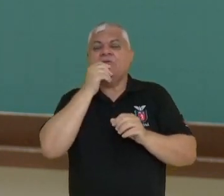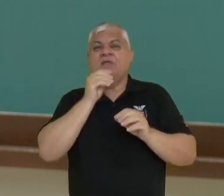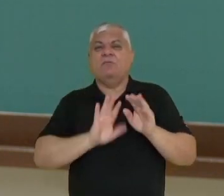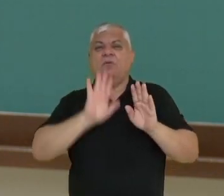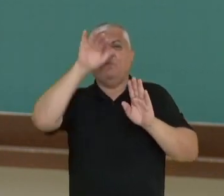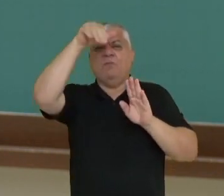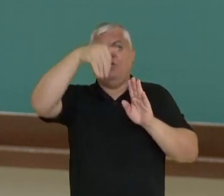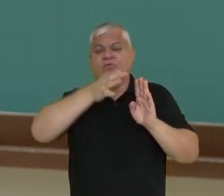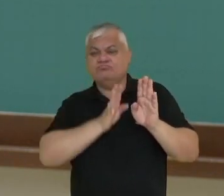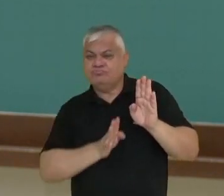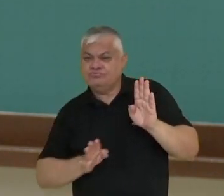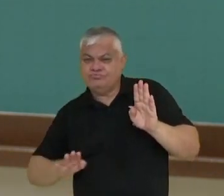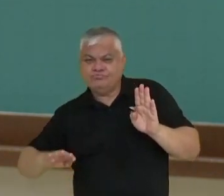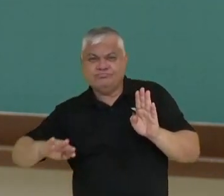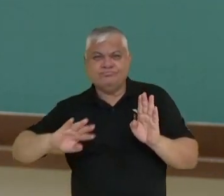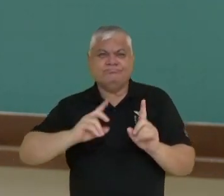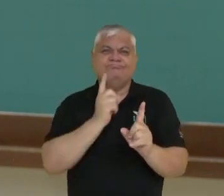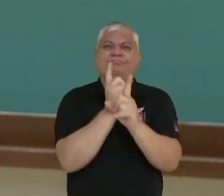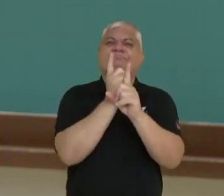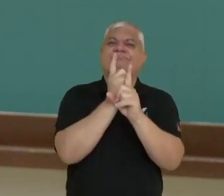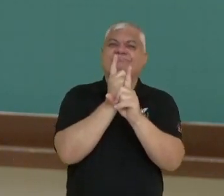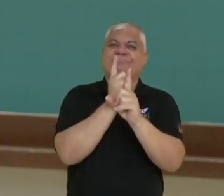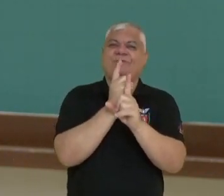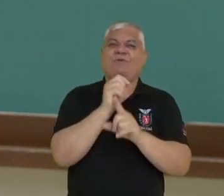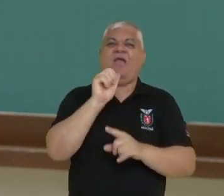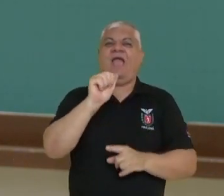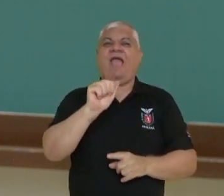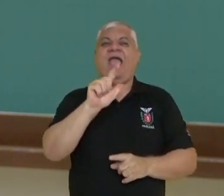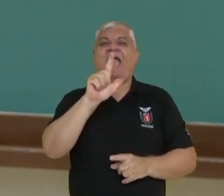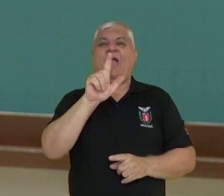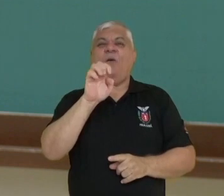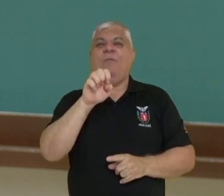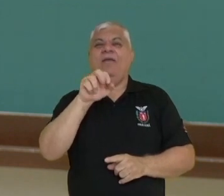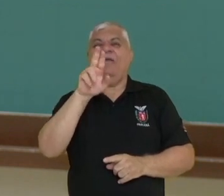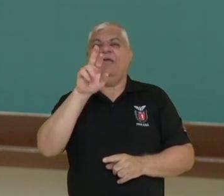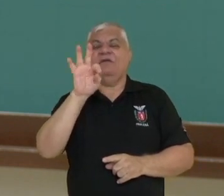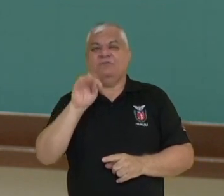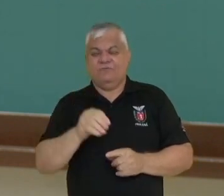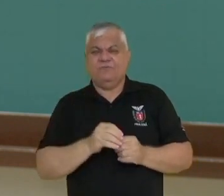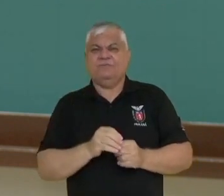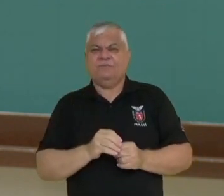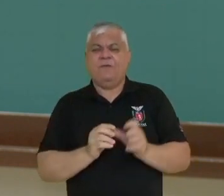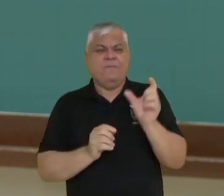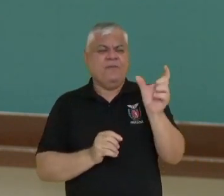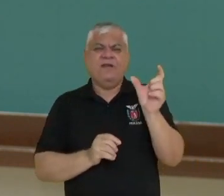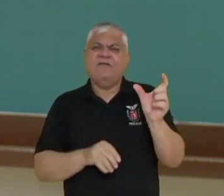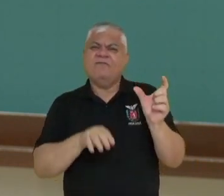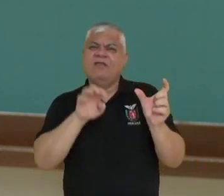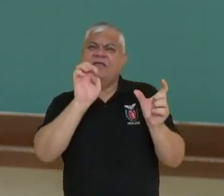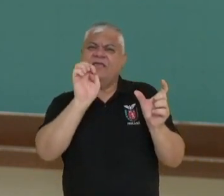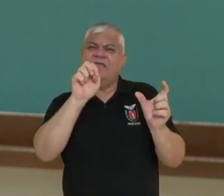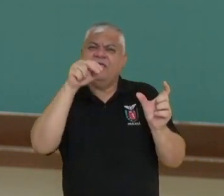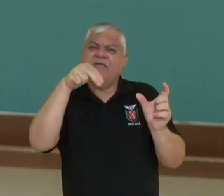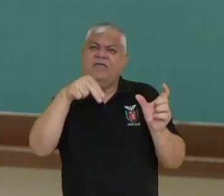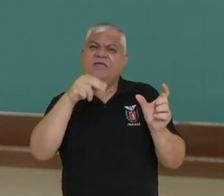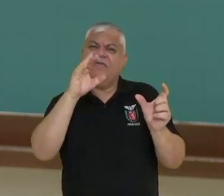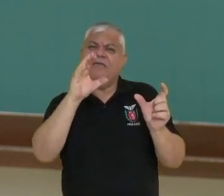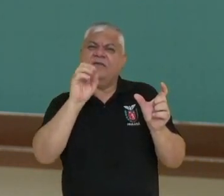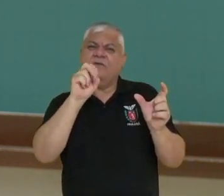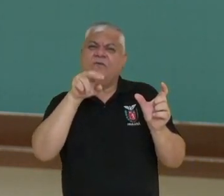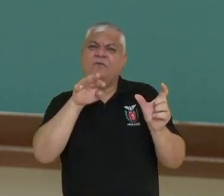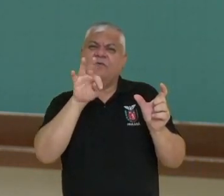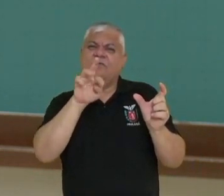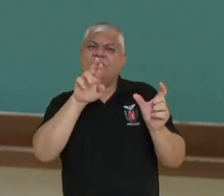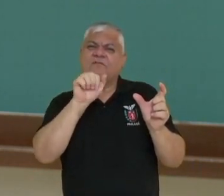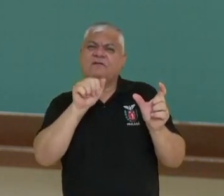morro, encontraram o Berto. Então, a ação, ó, encontraram. Então, encontraram é uma ação